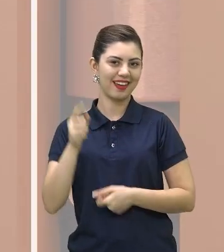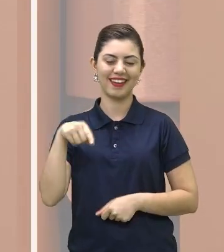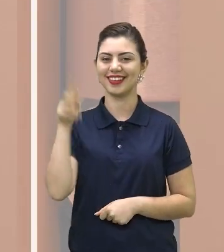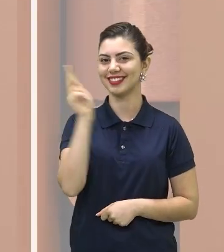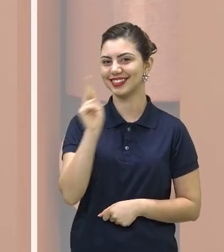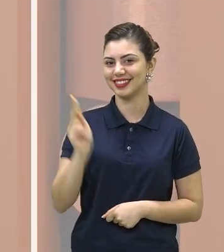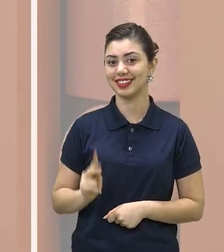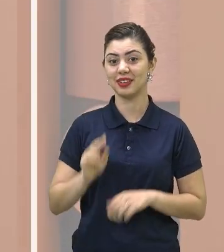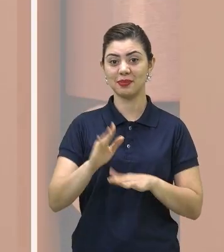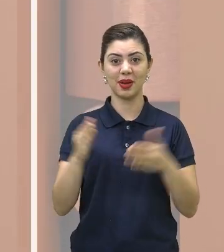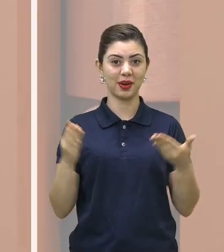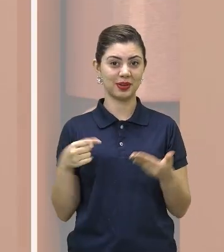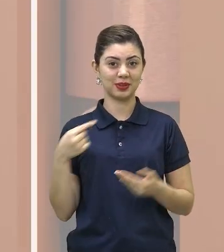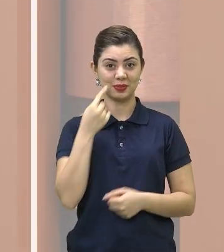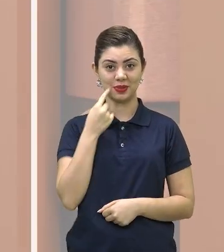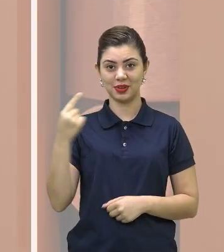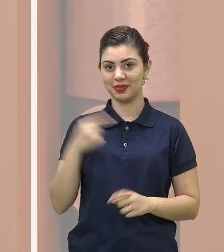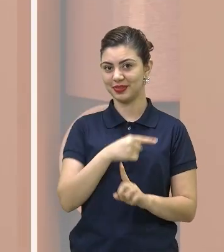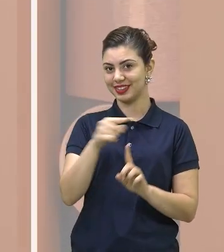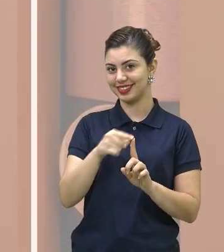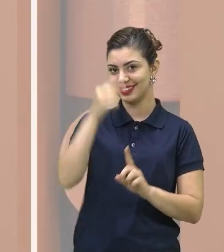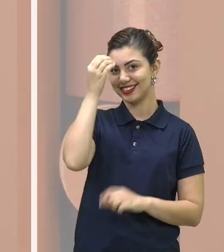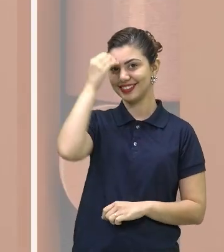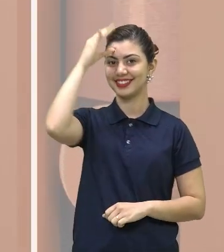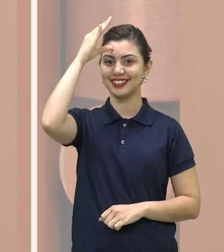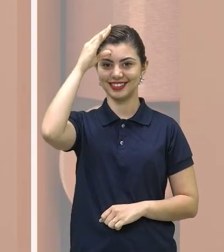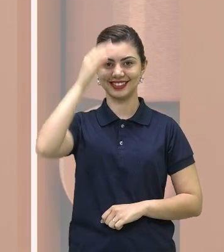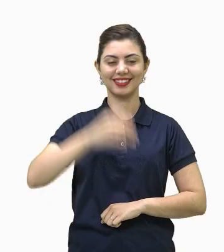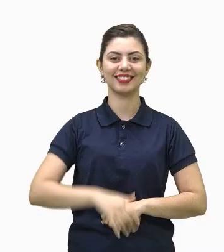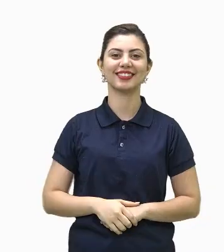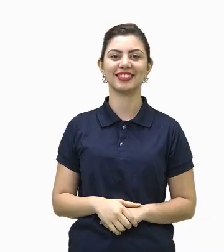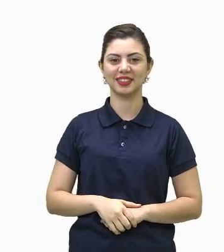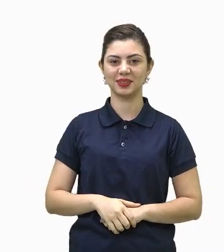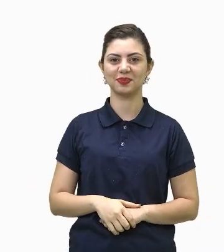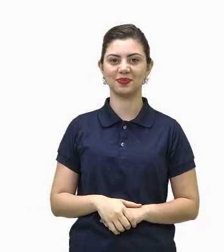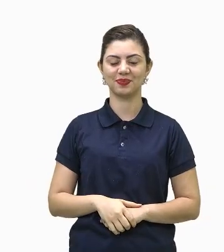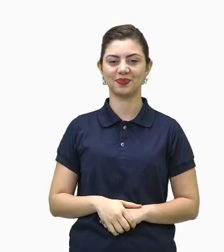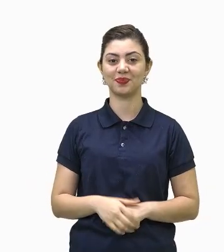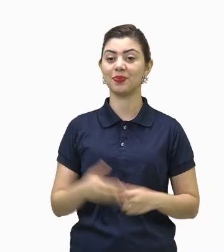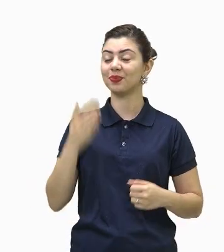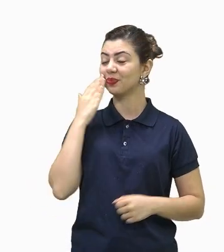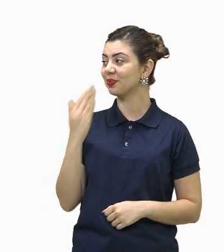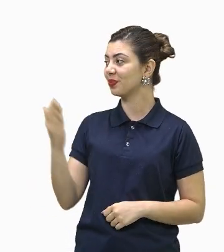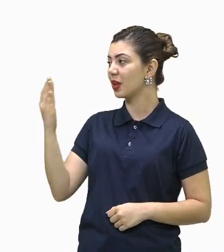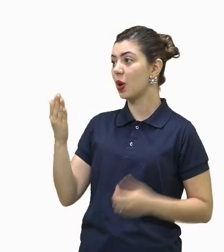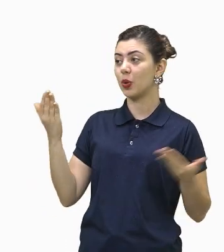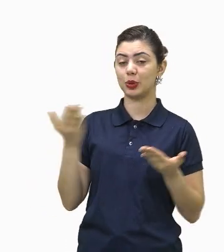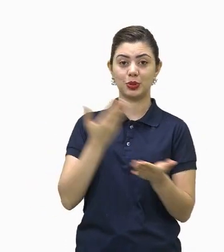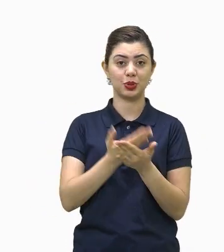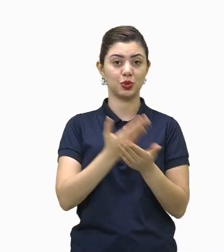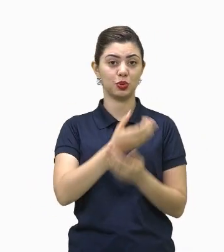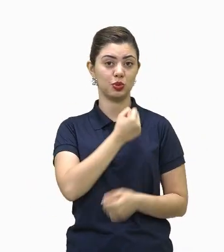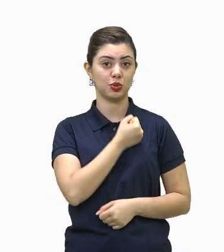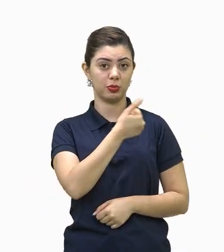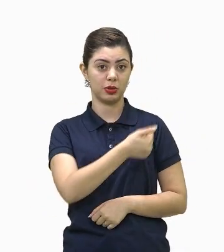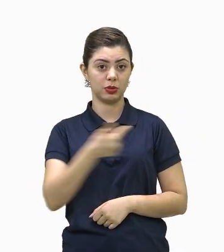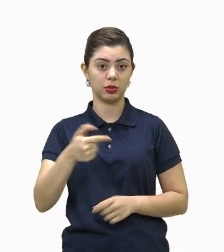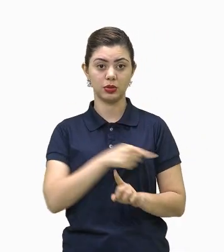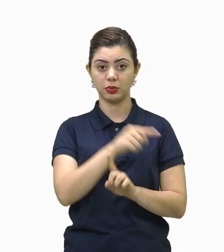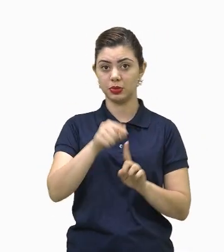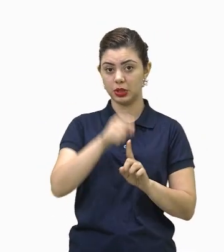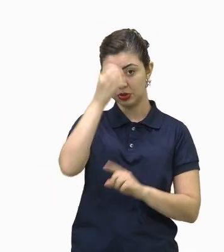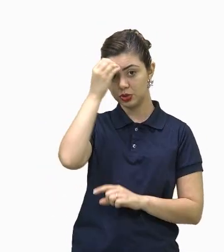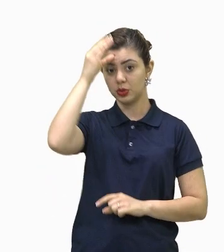História, e te convido a acompanhar comigo o objeto de conhecimento de nossa aula. Temos então aí a aula de número 12, objeto